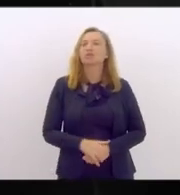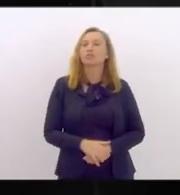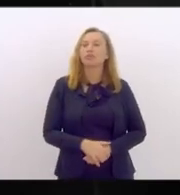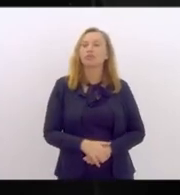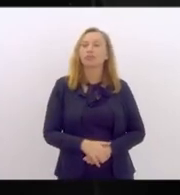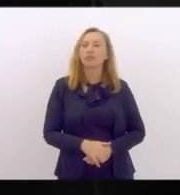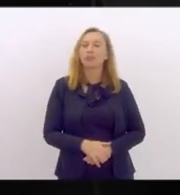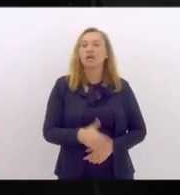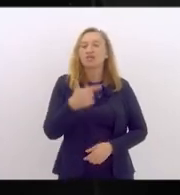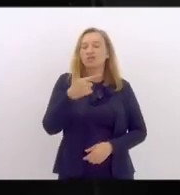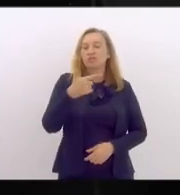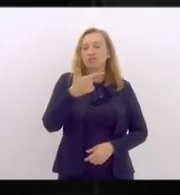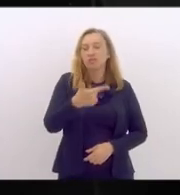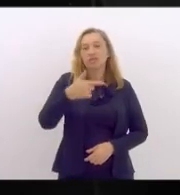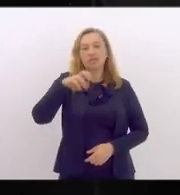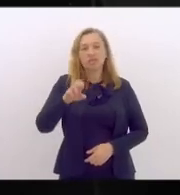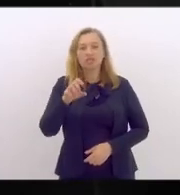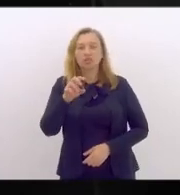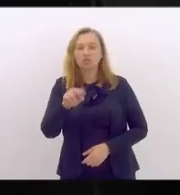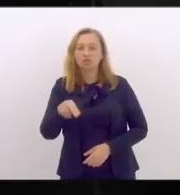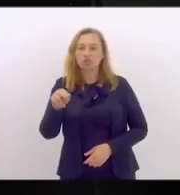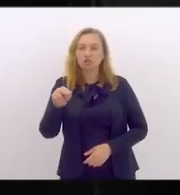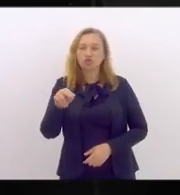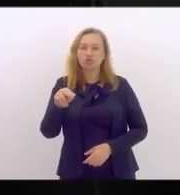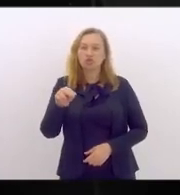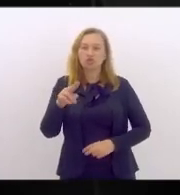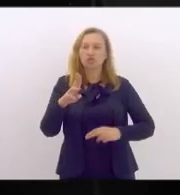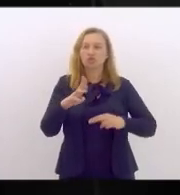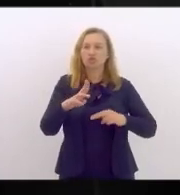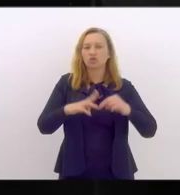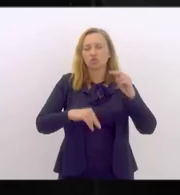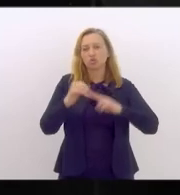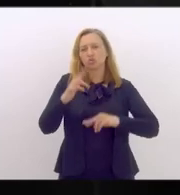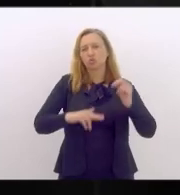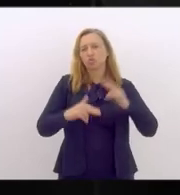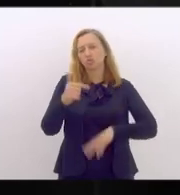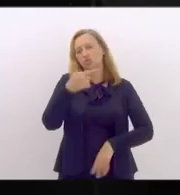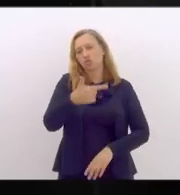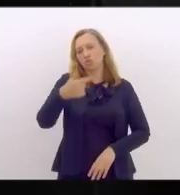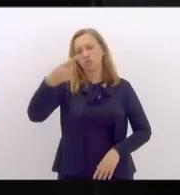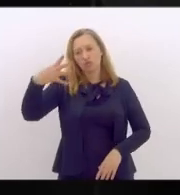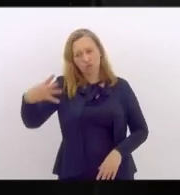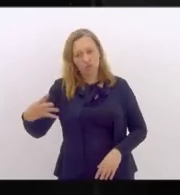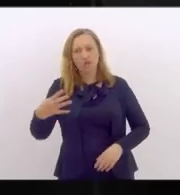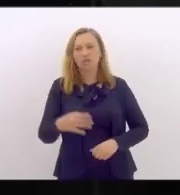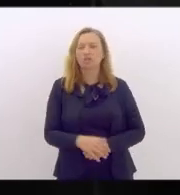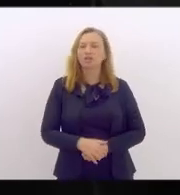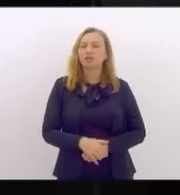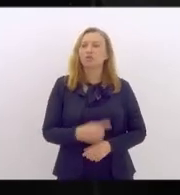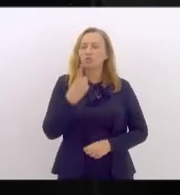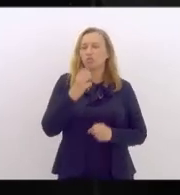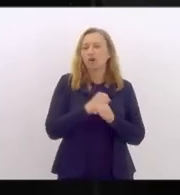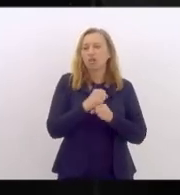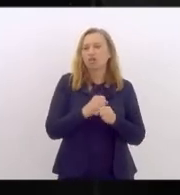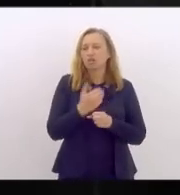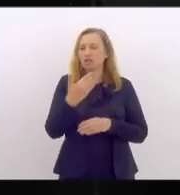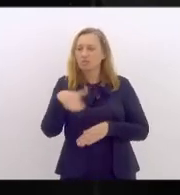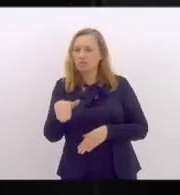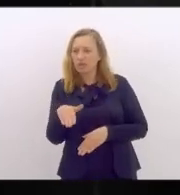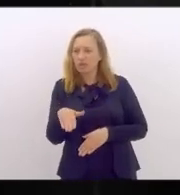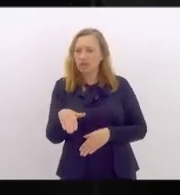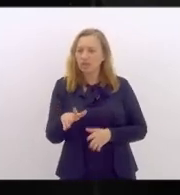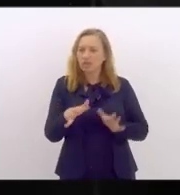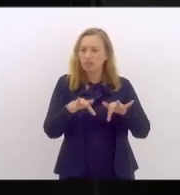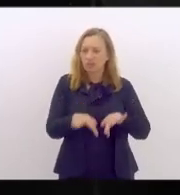em 25 de junho de 2024 portanto nós estamos estamos há um ano e meio da Inspiração